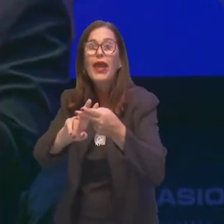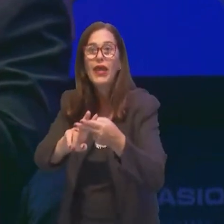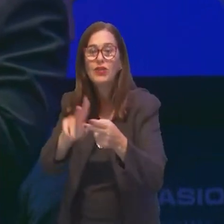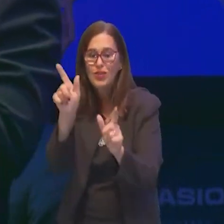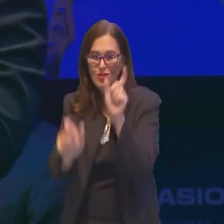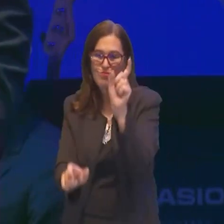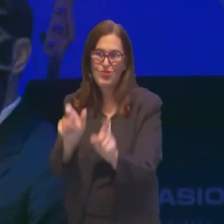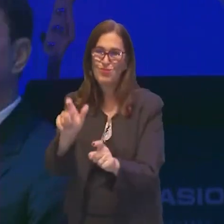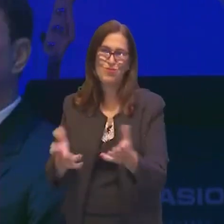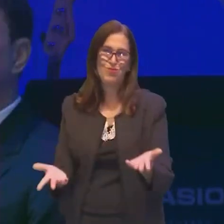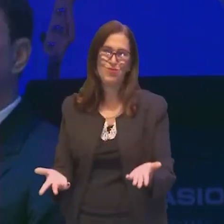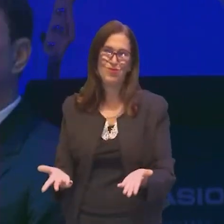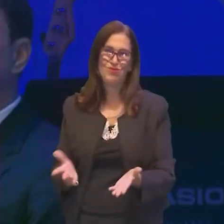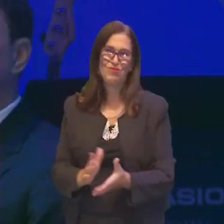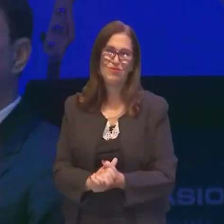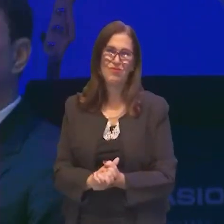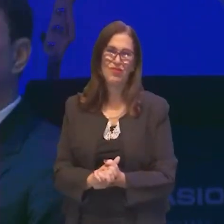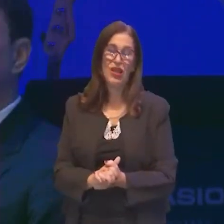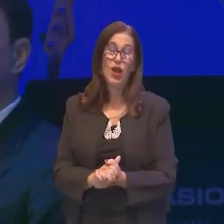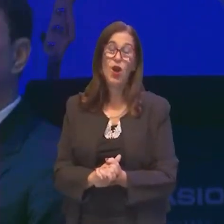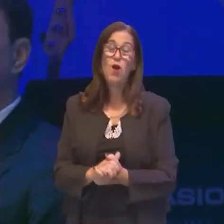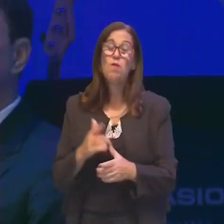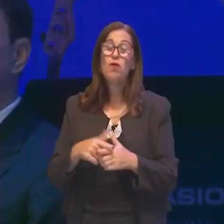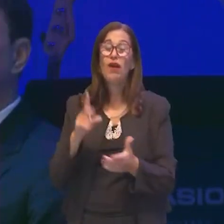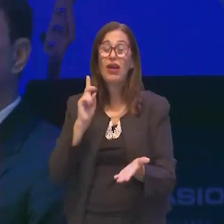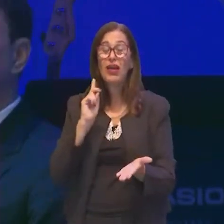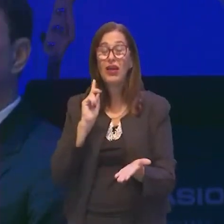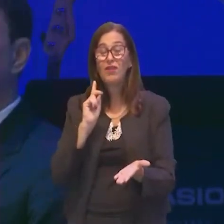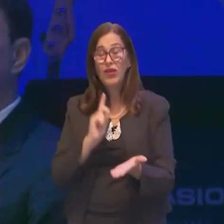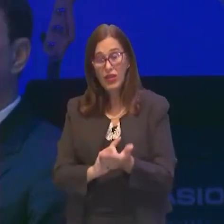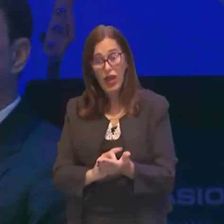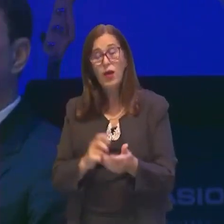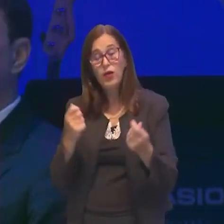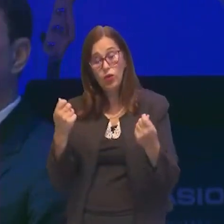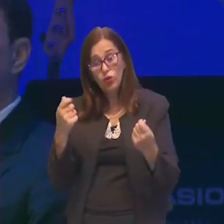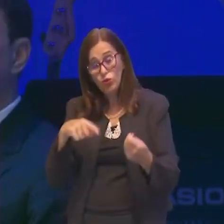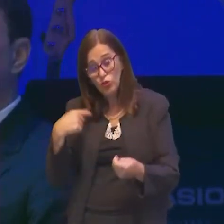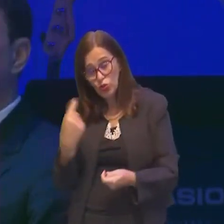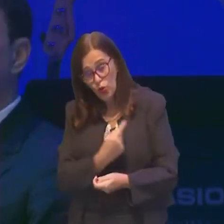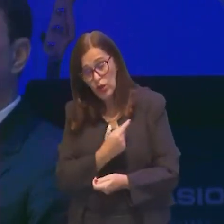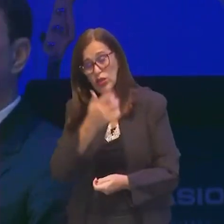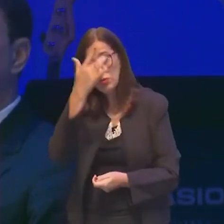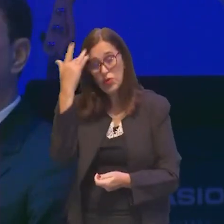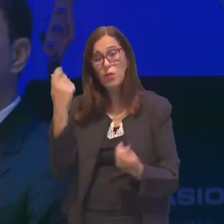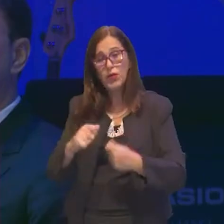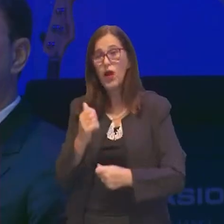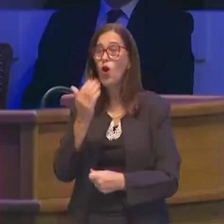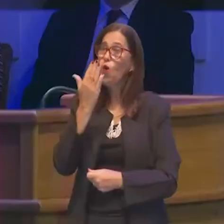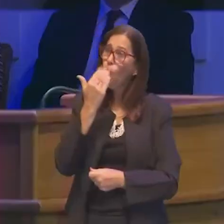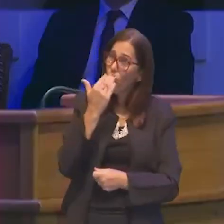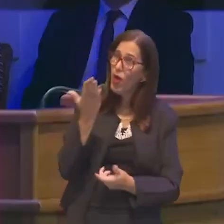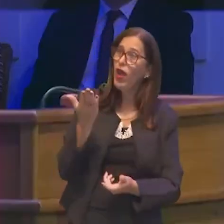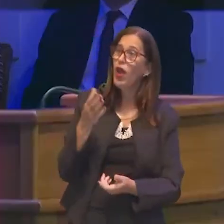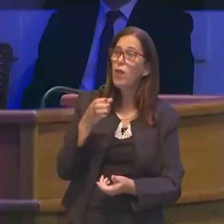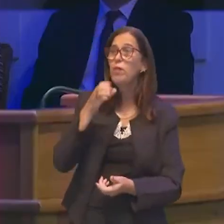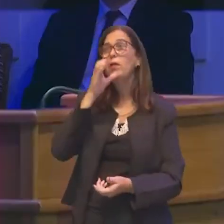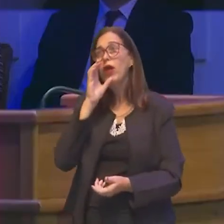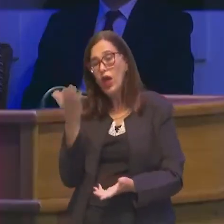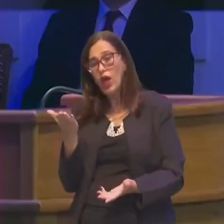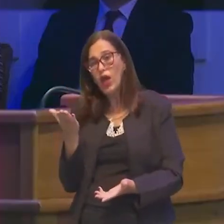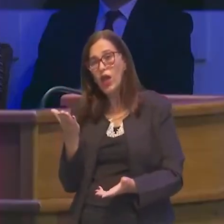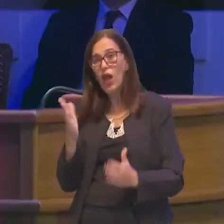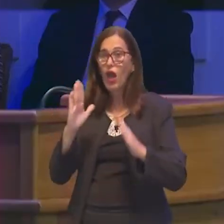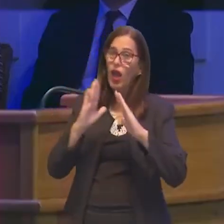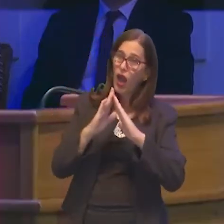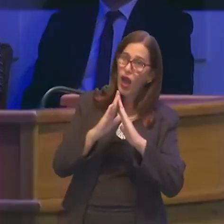pessoas. Porque, na verdade, todo mundo precisa comer e beber, ter uma casa própria ou alugado. Isso